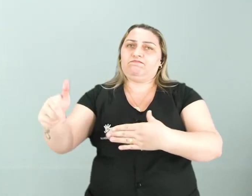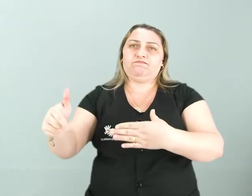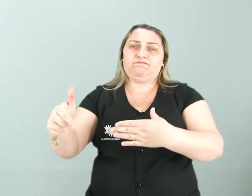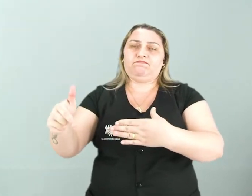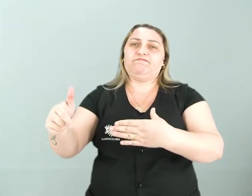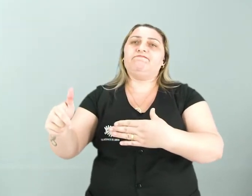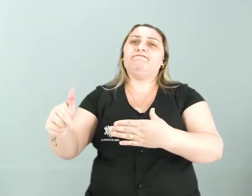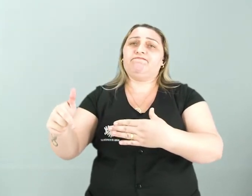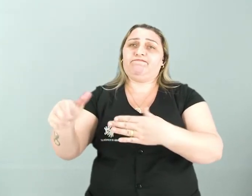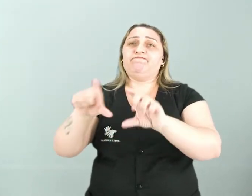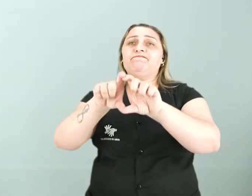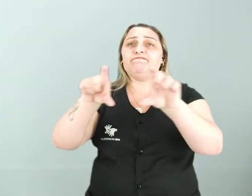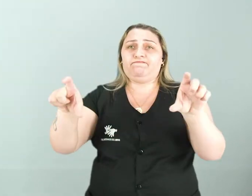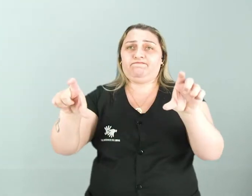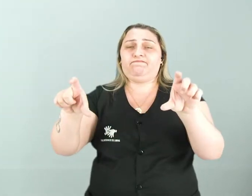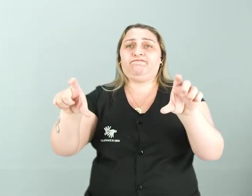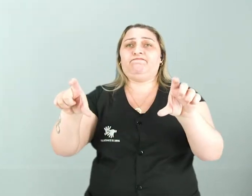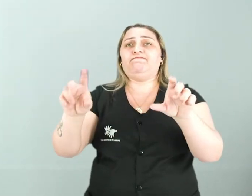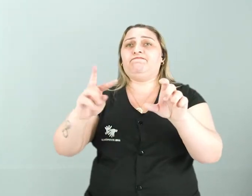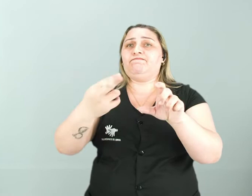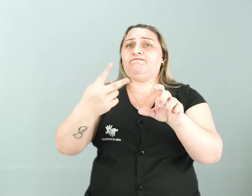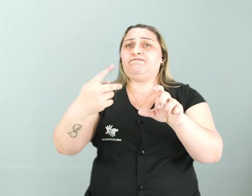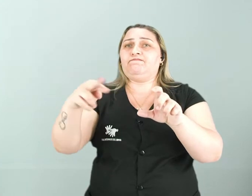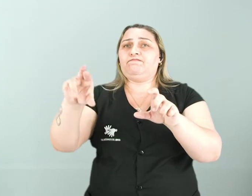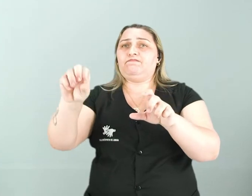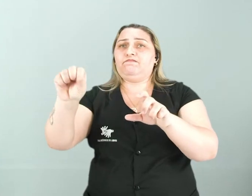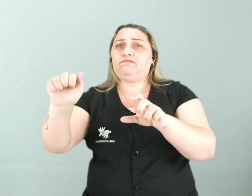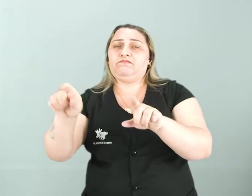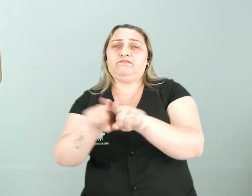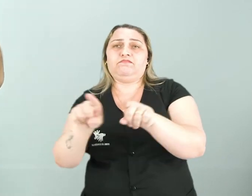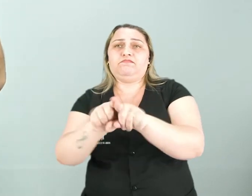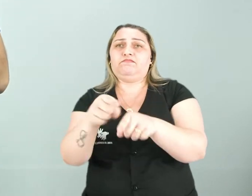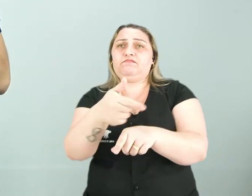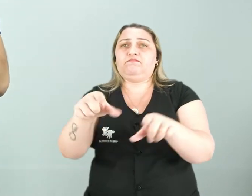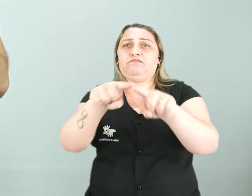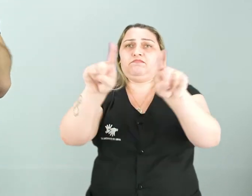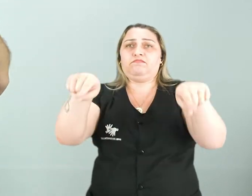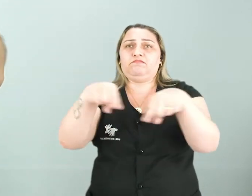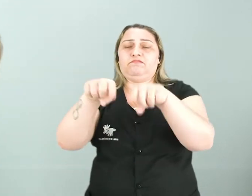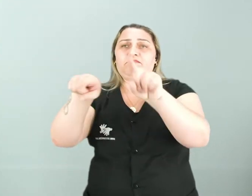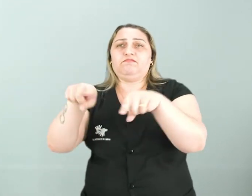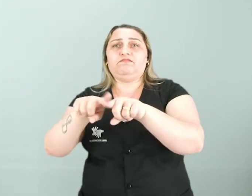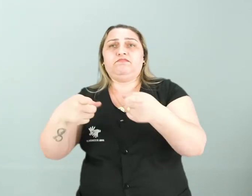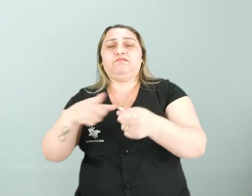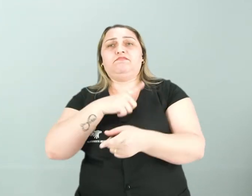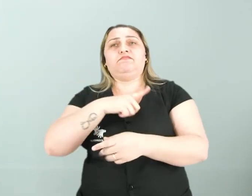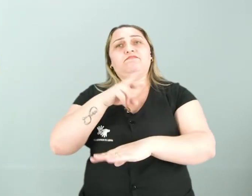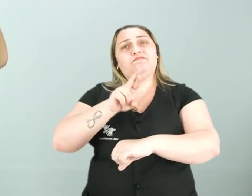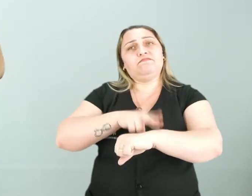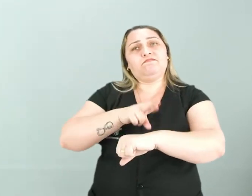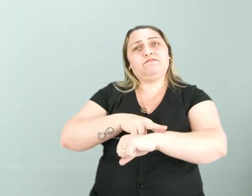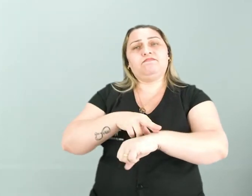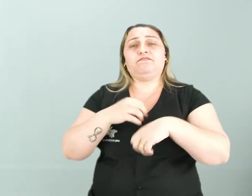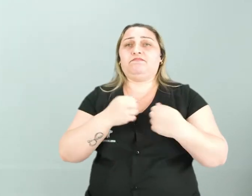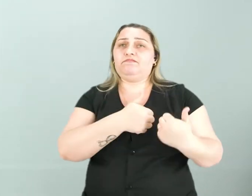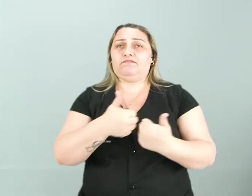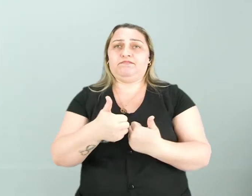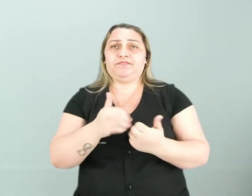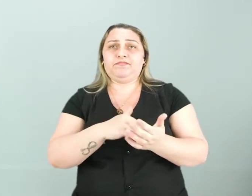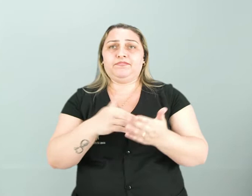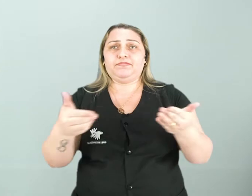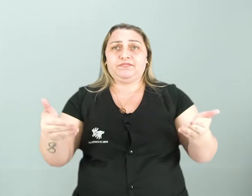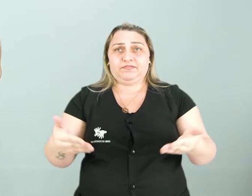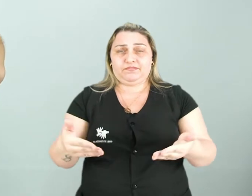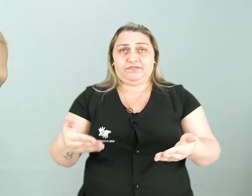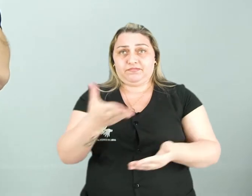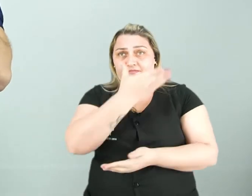tem nem parágrafos, nem em prosa, e nem é em quadrinhos, mas tem rimas. Tudo bem até aí?